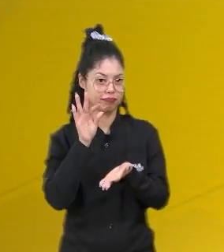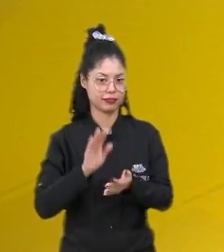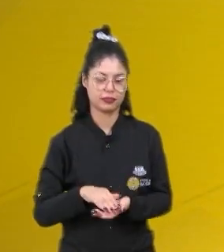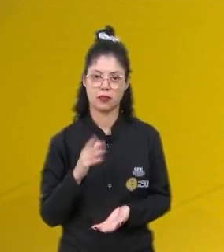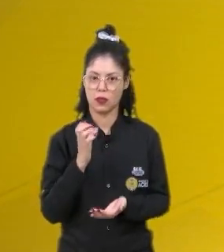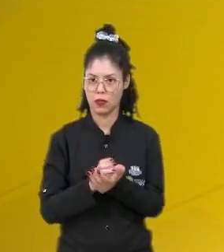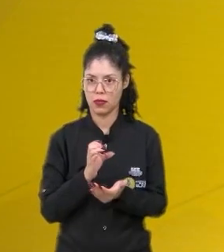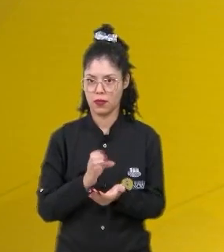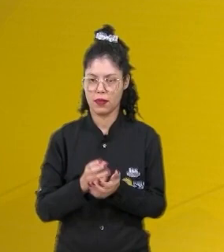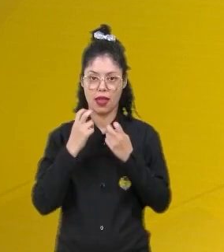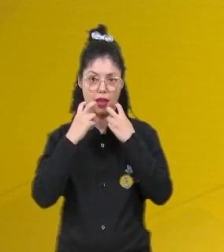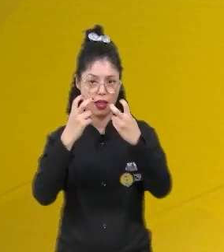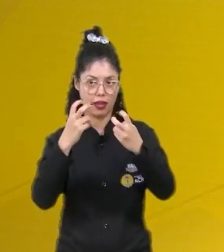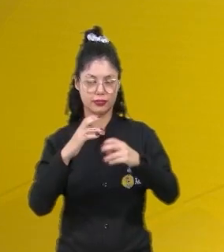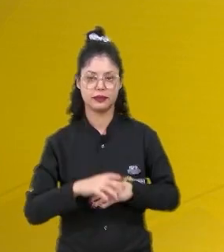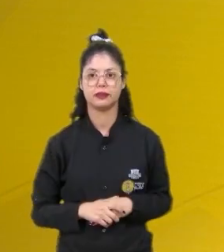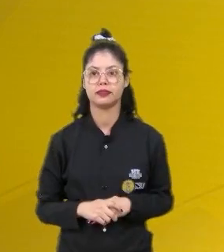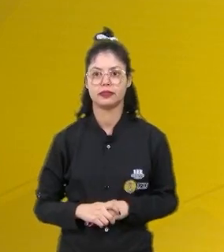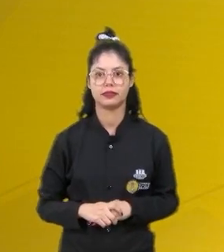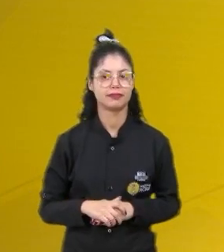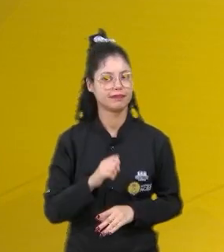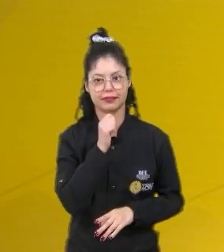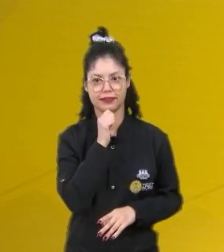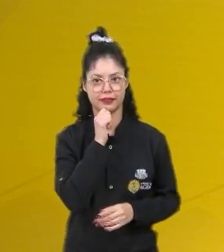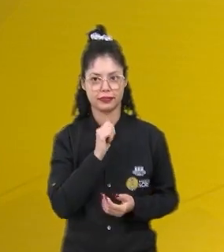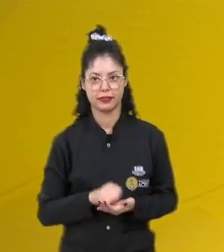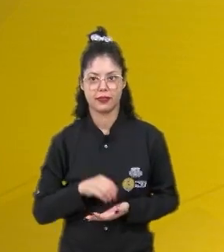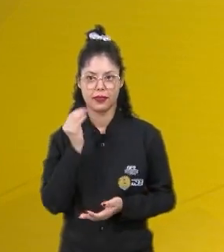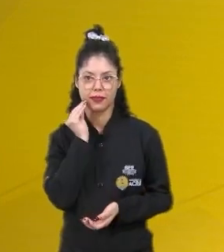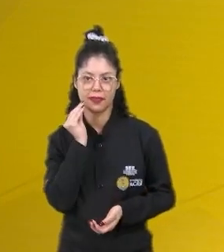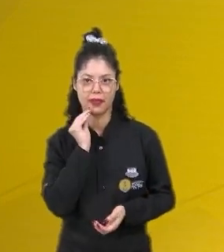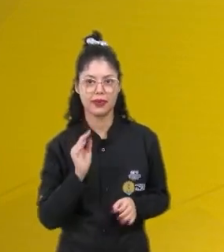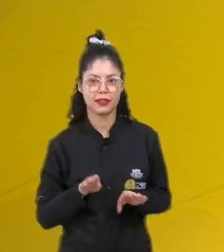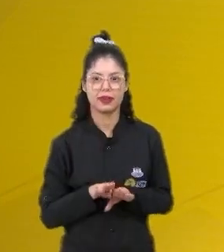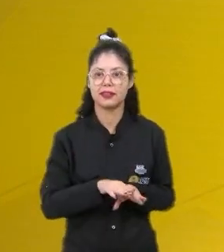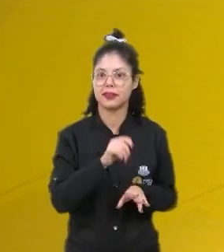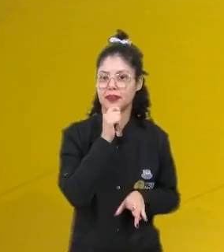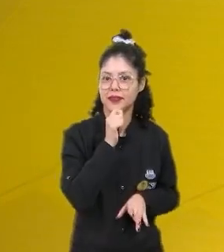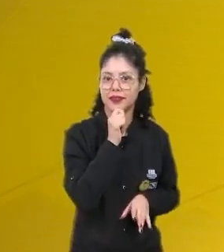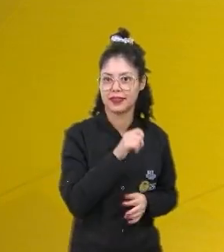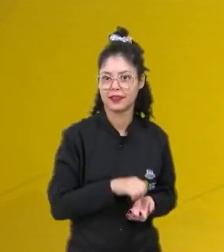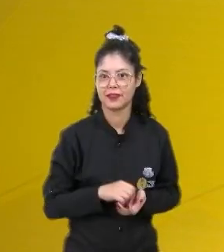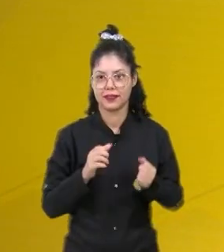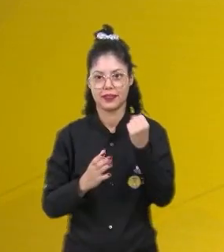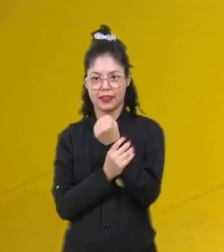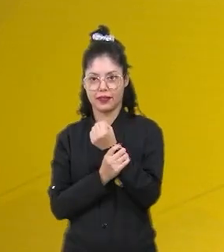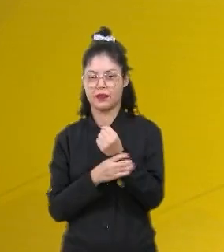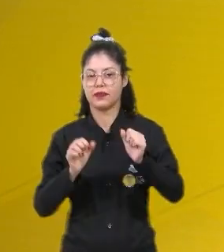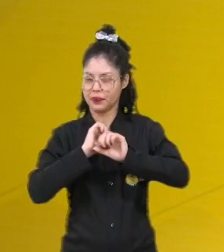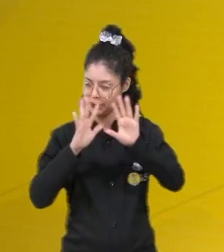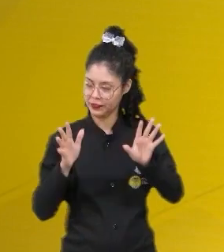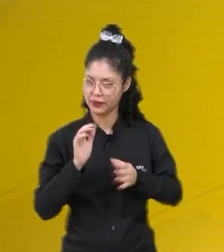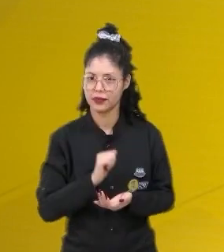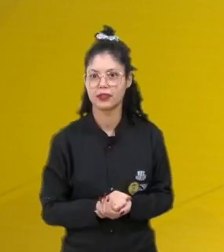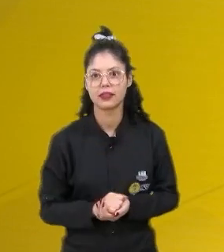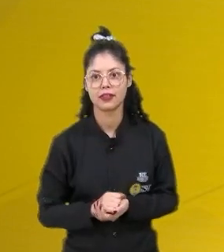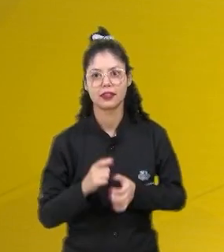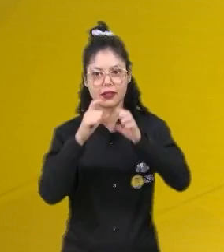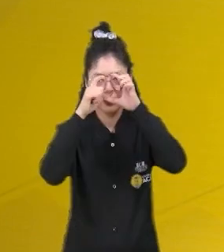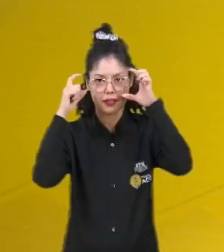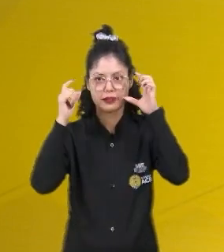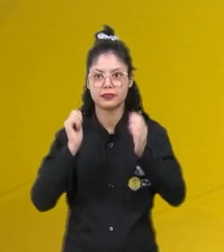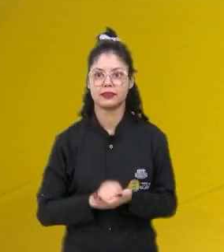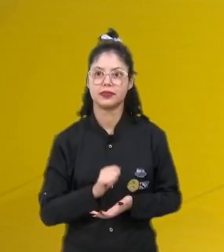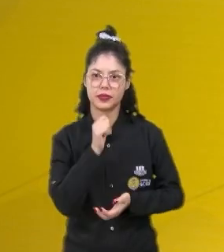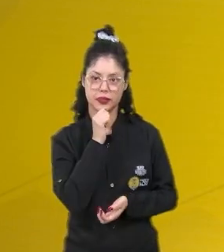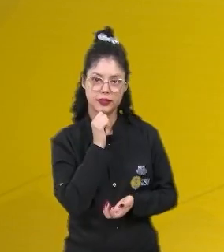um copo no grito? Né? Ainda não? Tente isso qualquer dia desse, mas tente com segurança, obviamente, né? Com óculos de